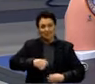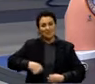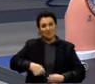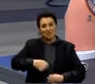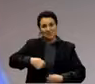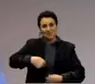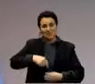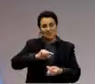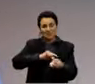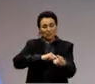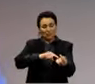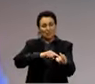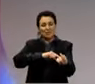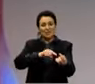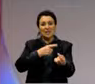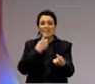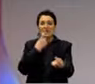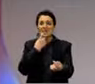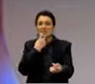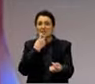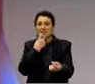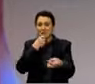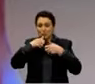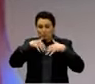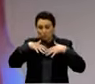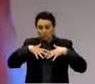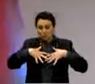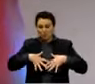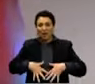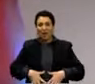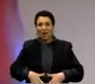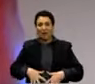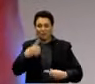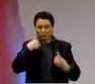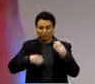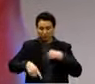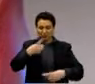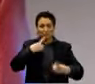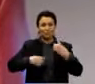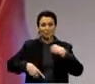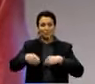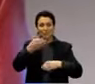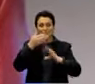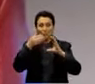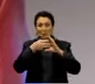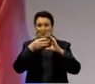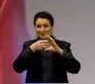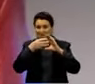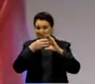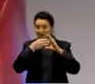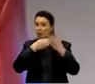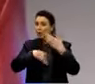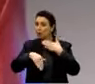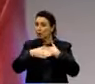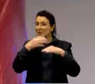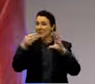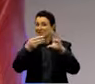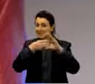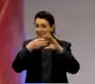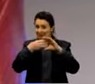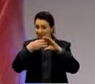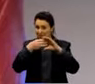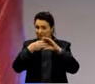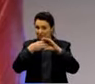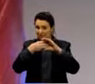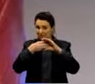vasos eles vão espalhar para todo o corpo, todas as células do corpo, todas,